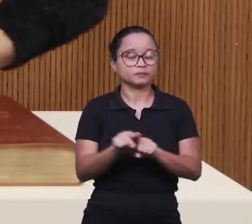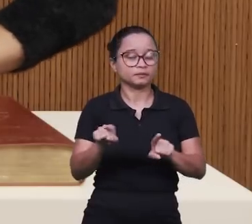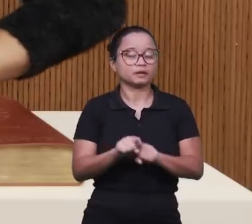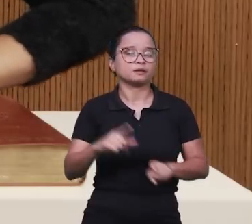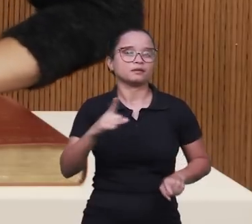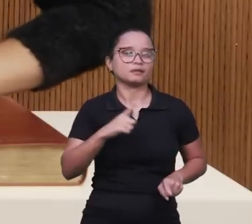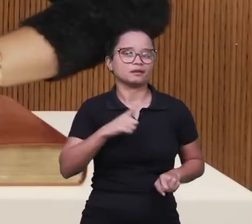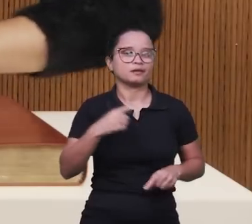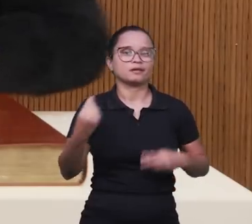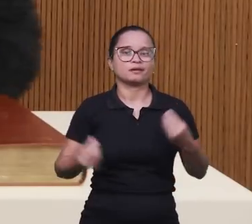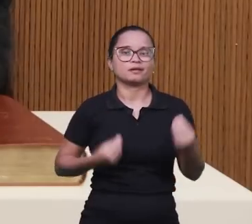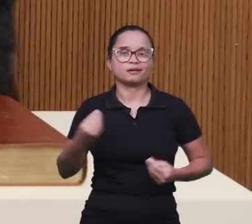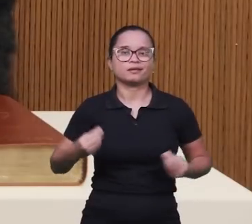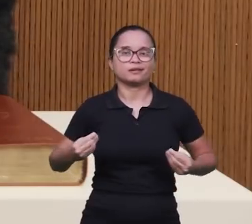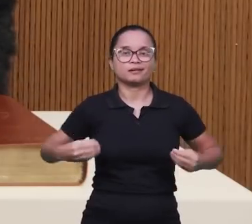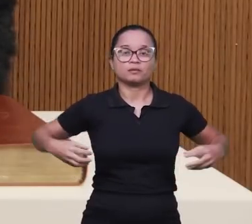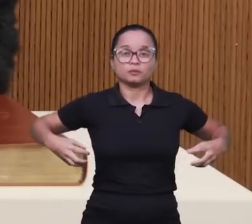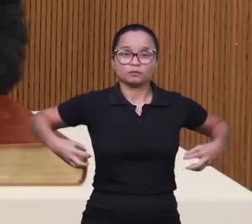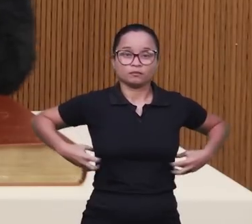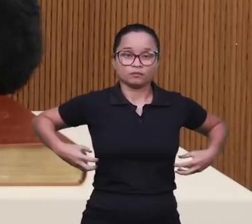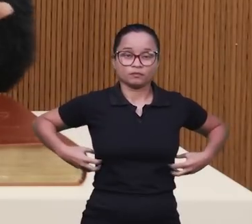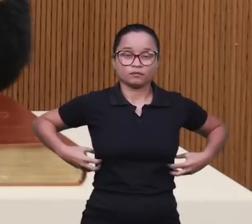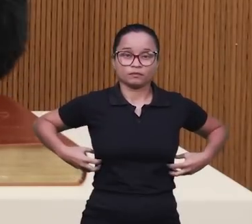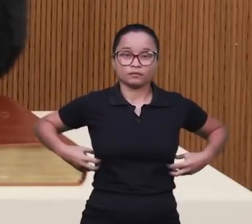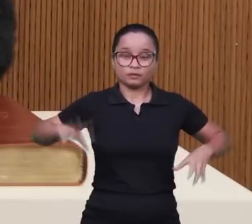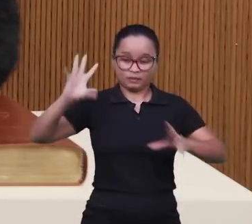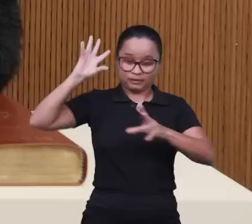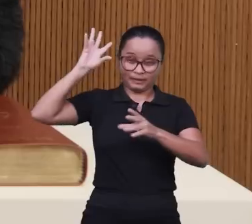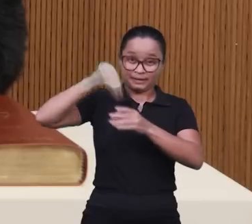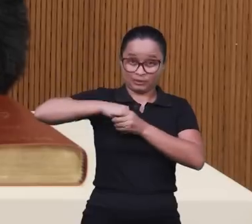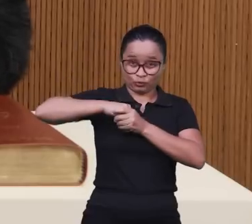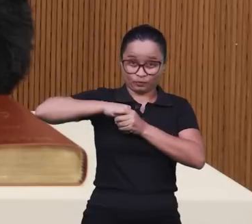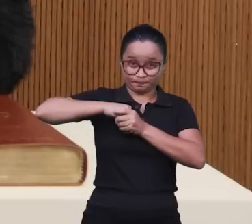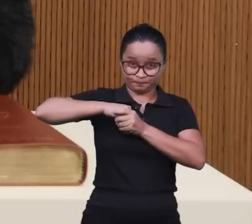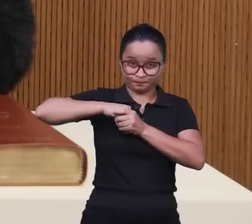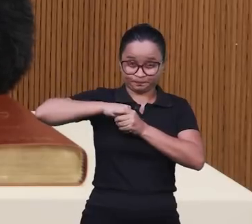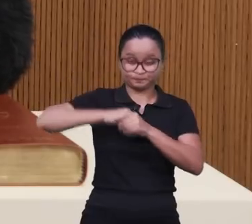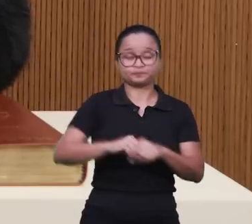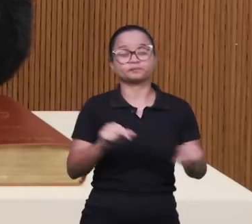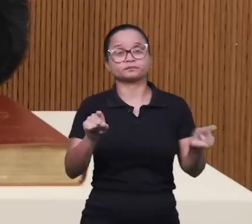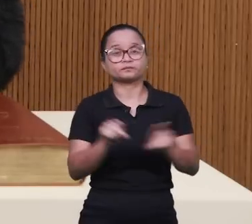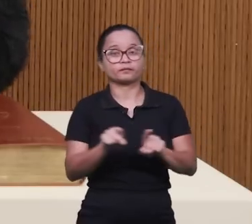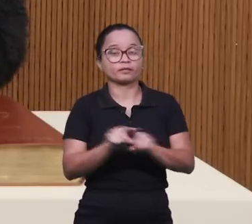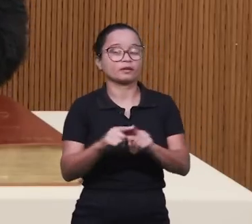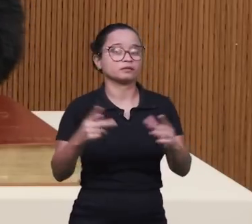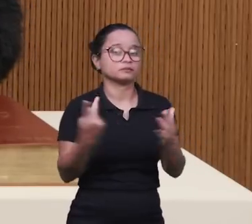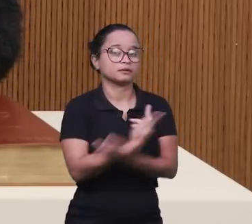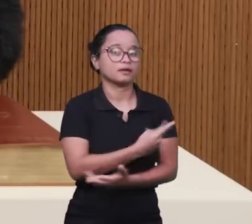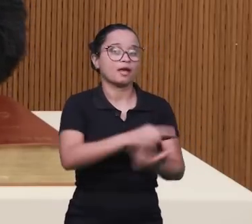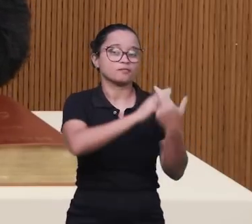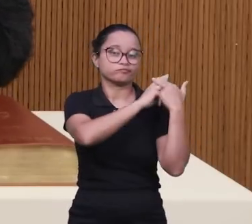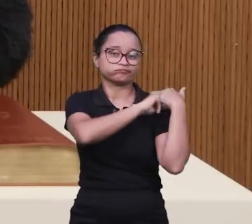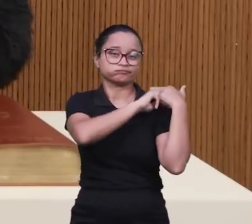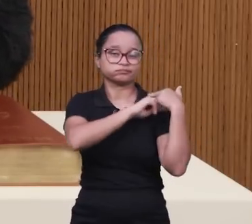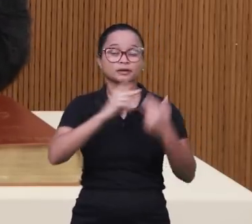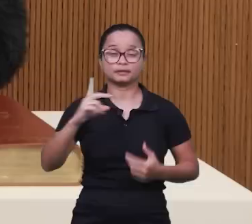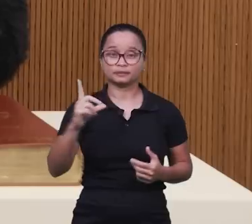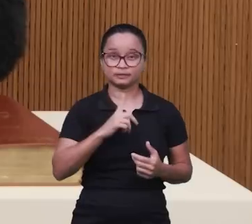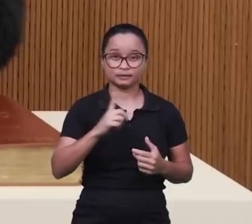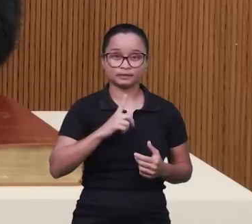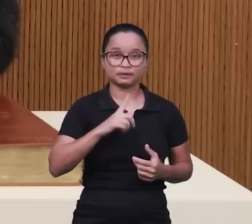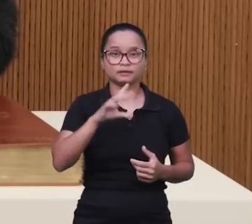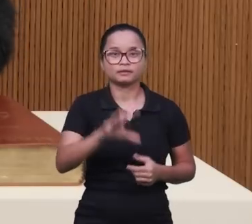Temos também os músculos intercostais internos, ou seja, esses são responsáveis